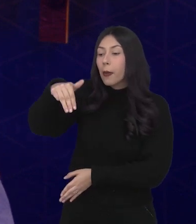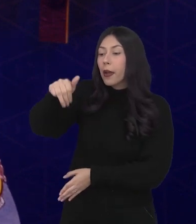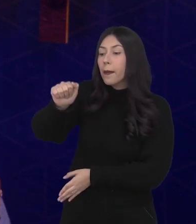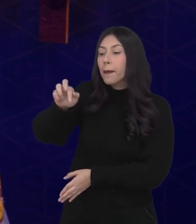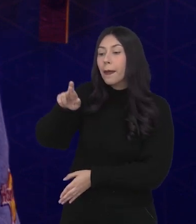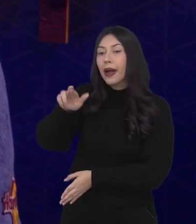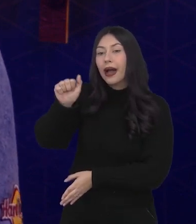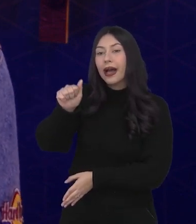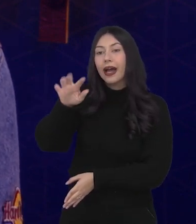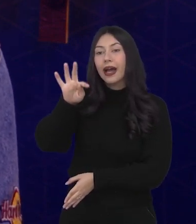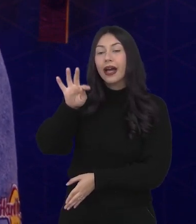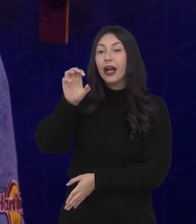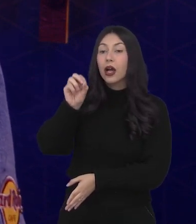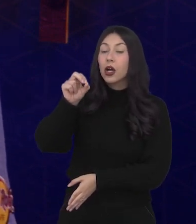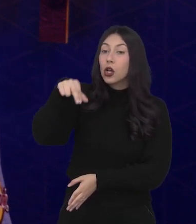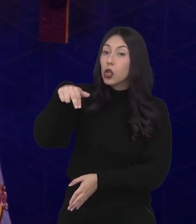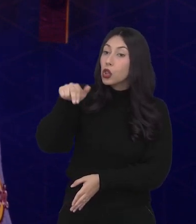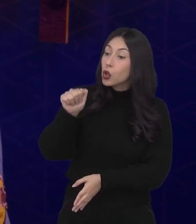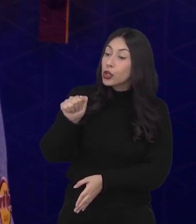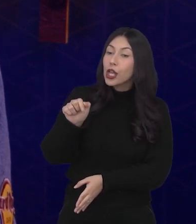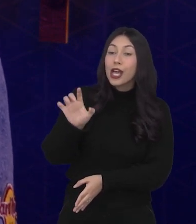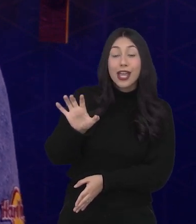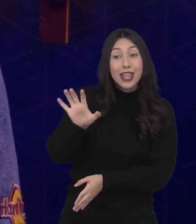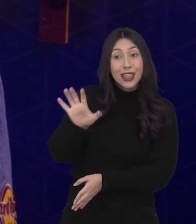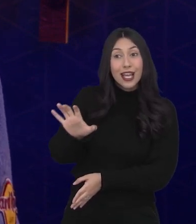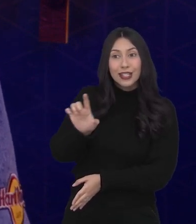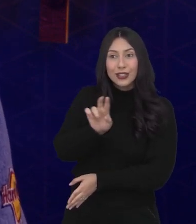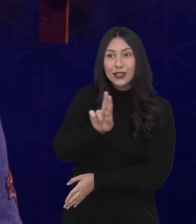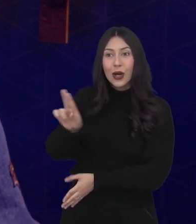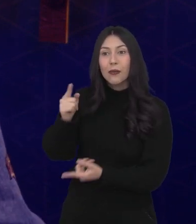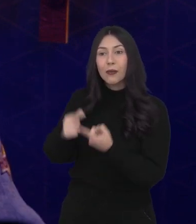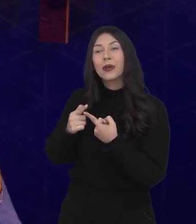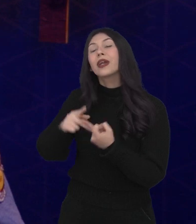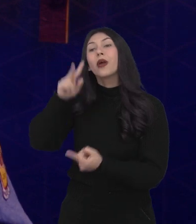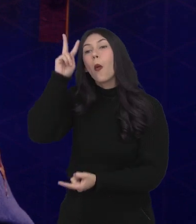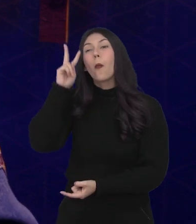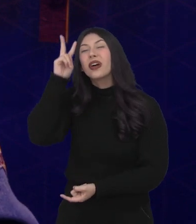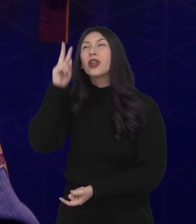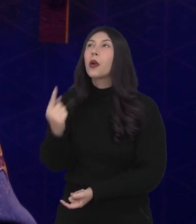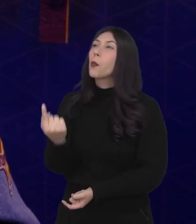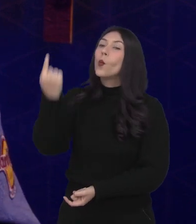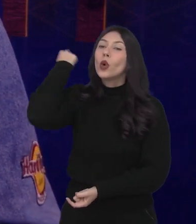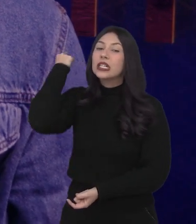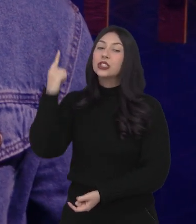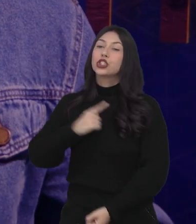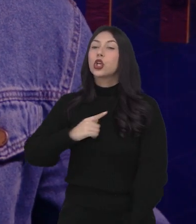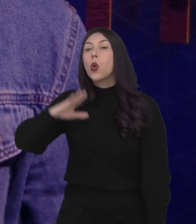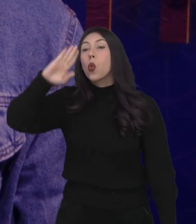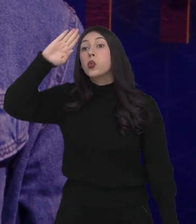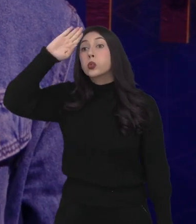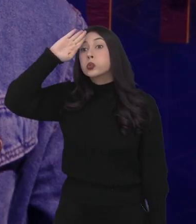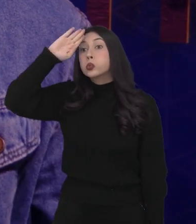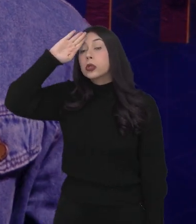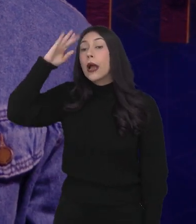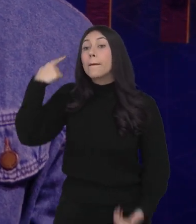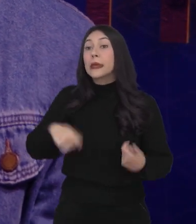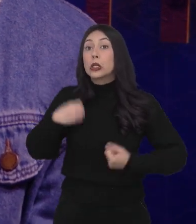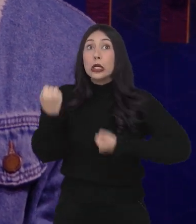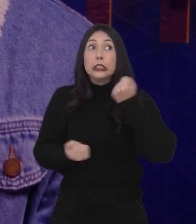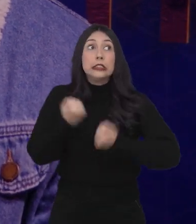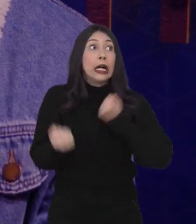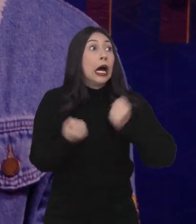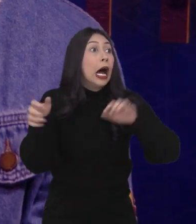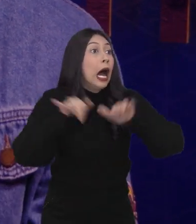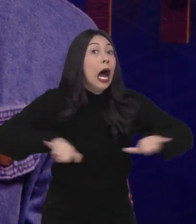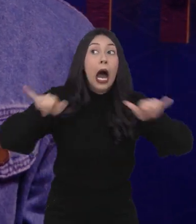uma história da Antiguidade, né, que um soldado teve que correr para